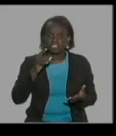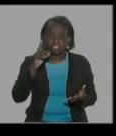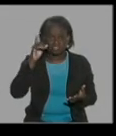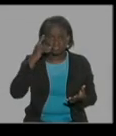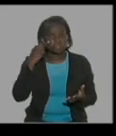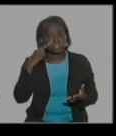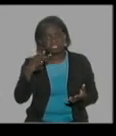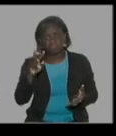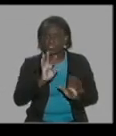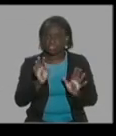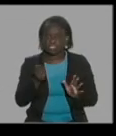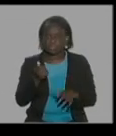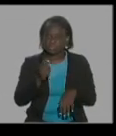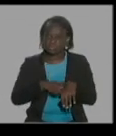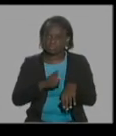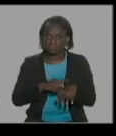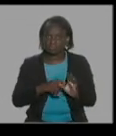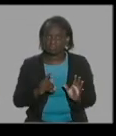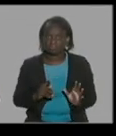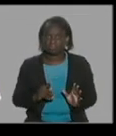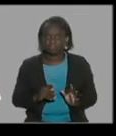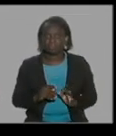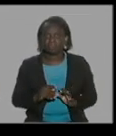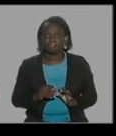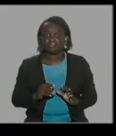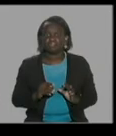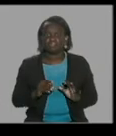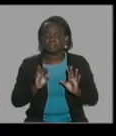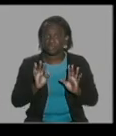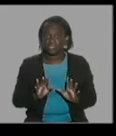Foram poucos dias, né? Eu passei 2 semanas lá.